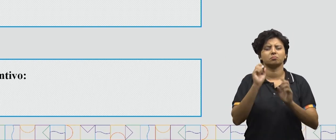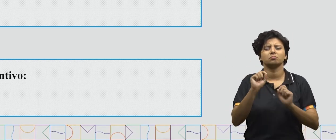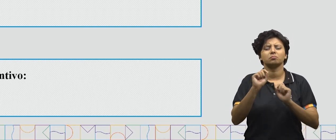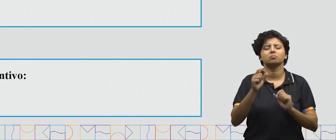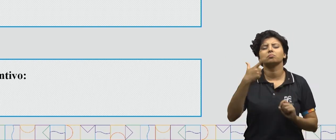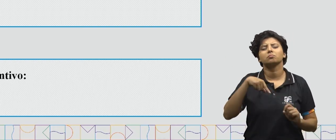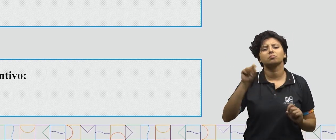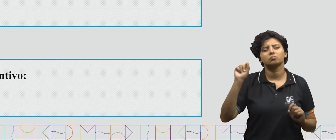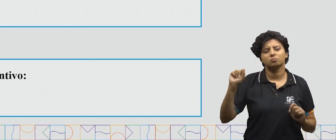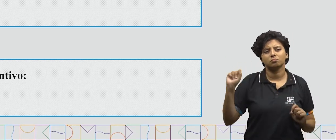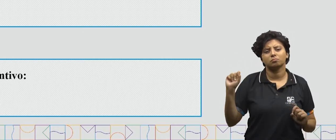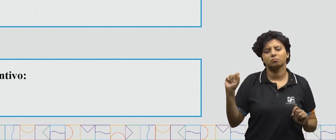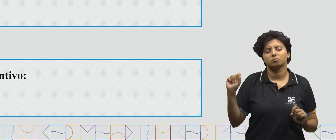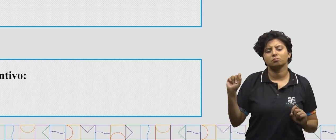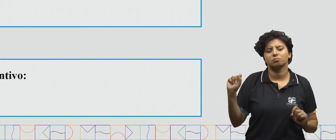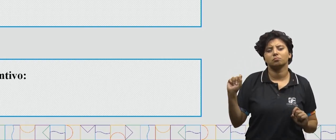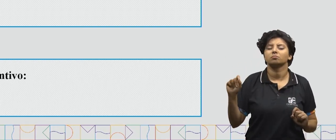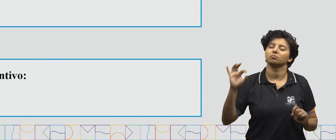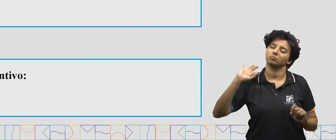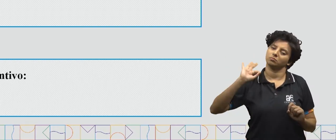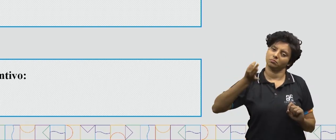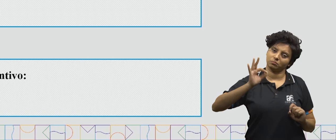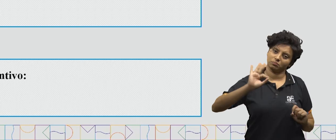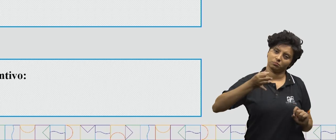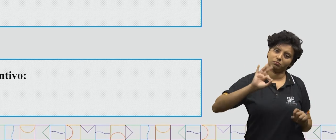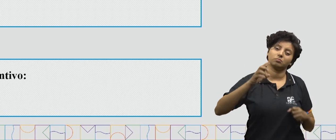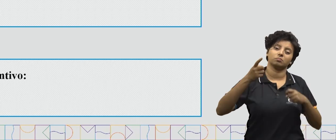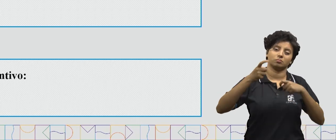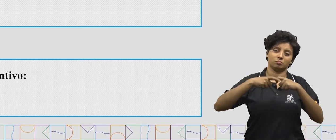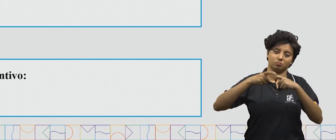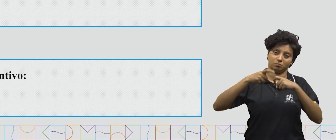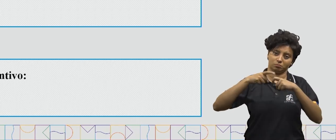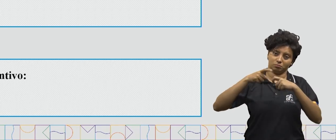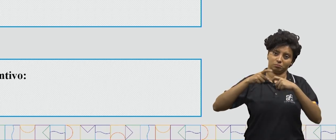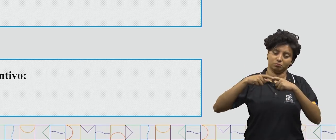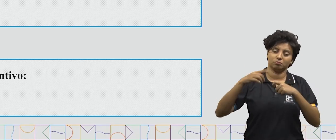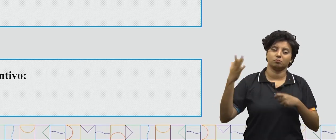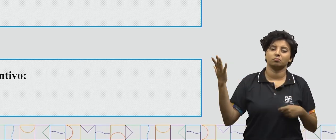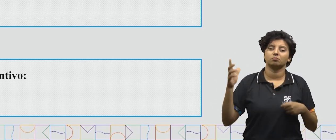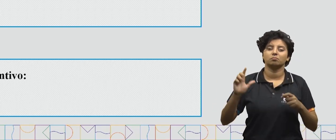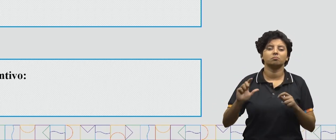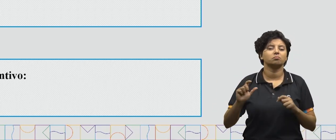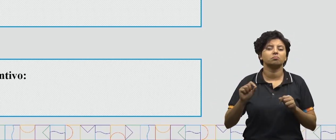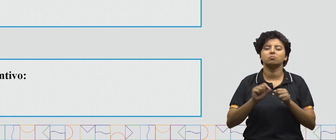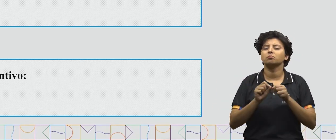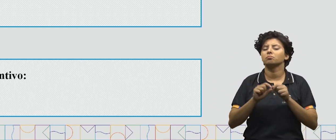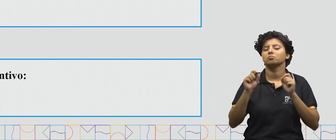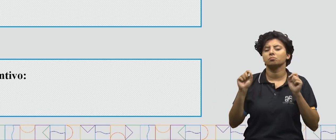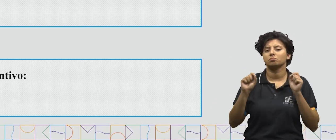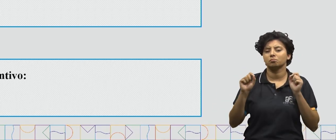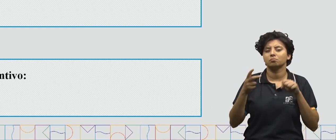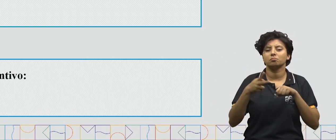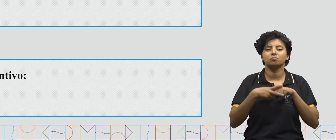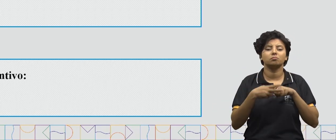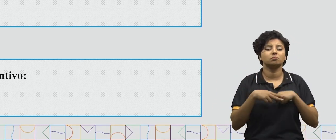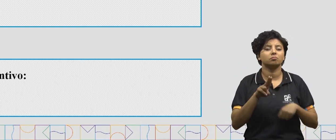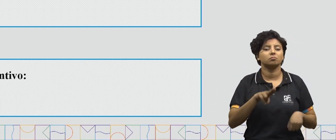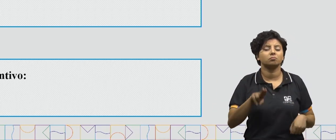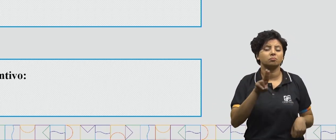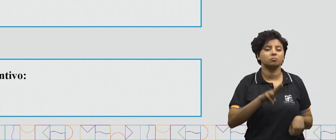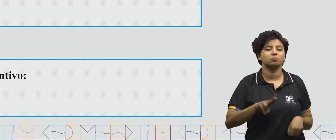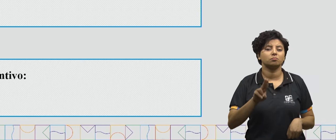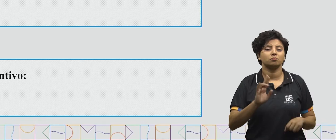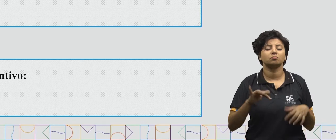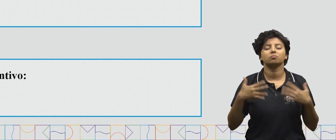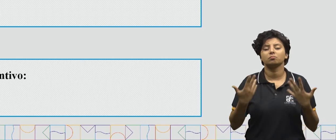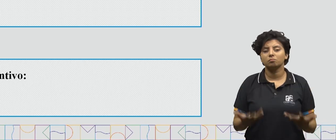identificar? É isso mesmo, é um médico. E o que será que o médico faz? Qual o verbo que nós